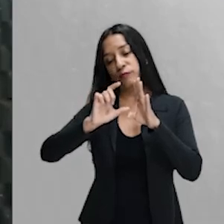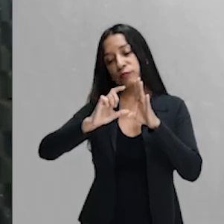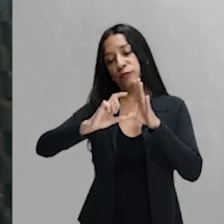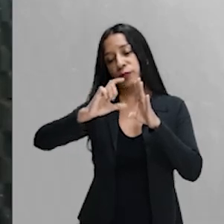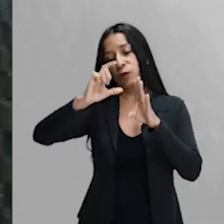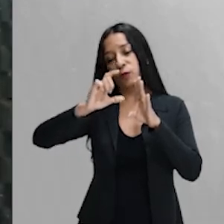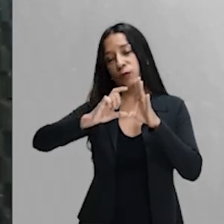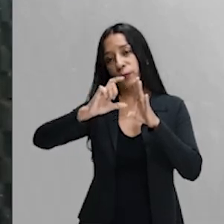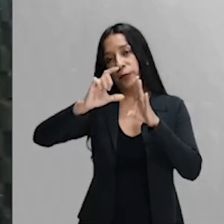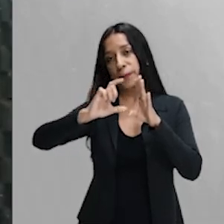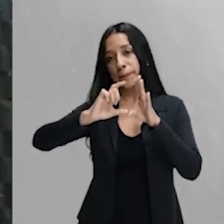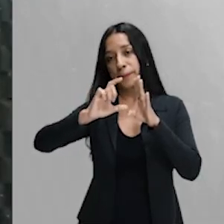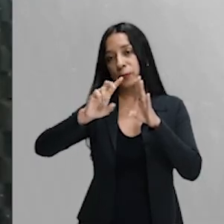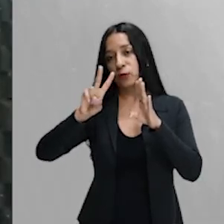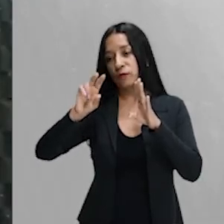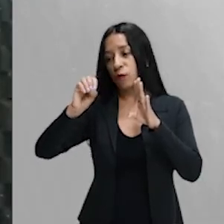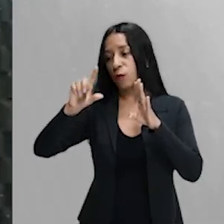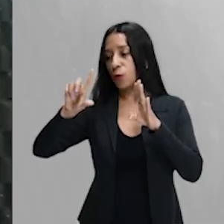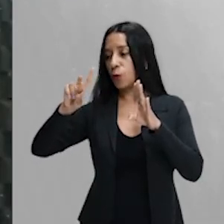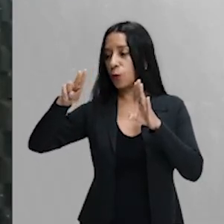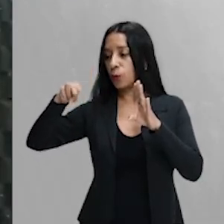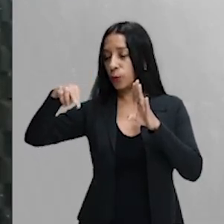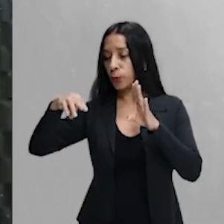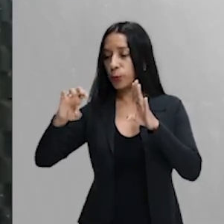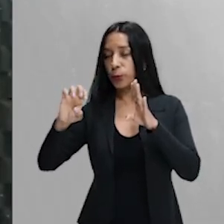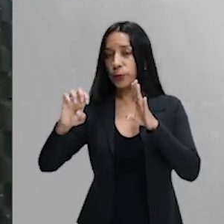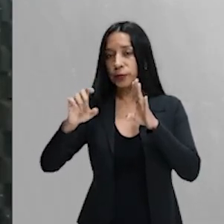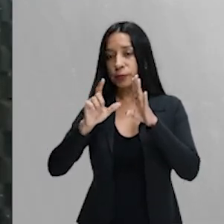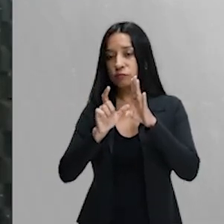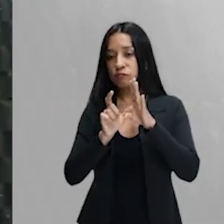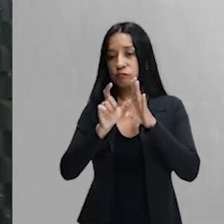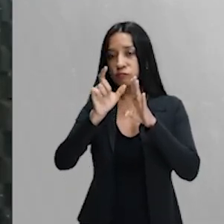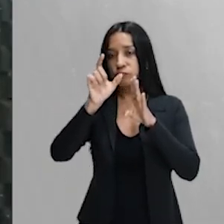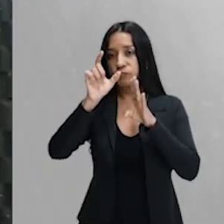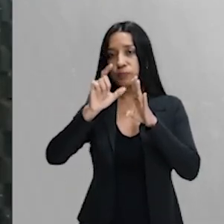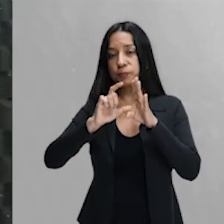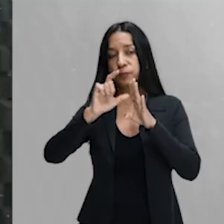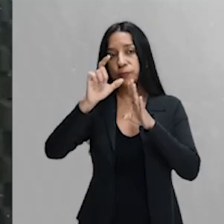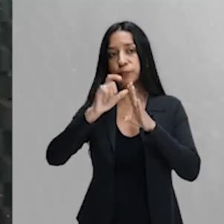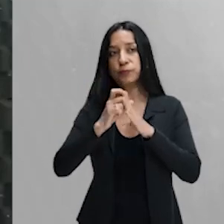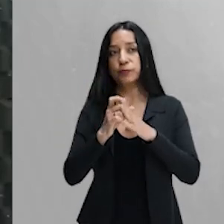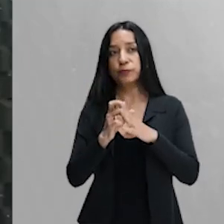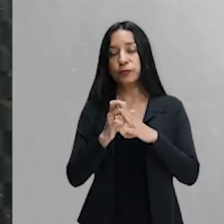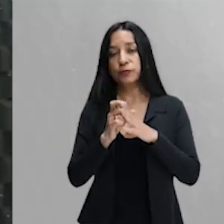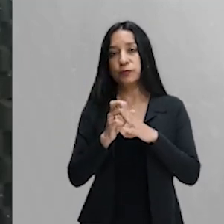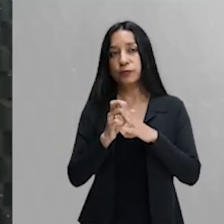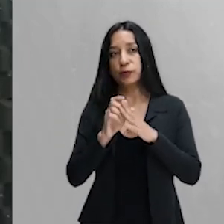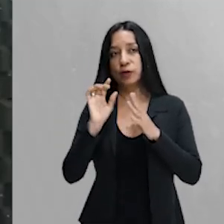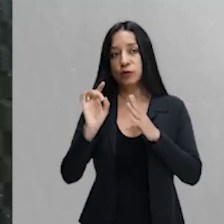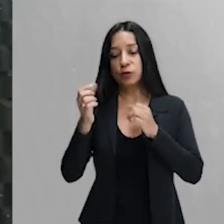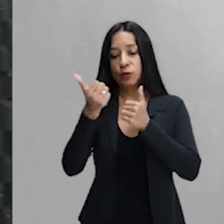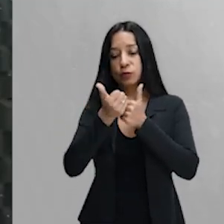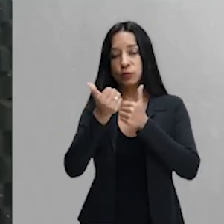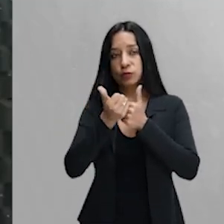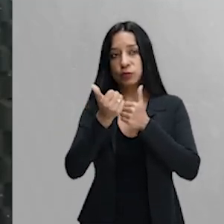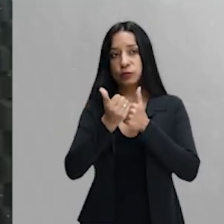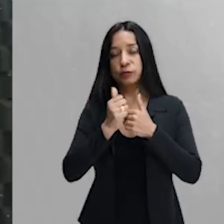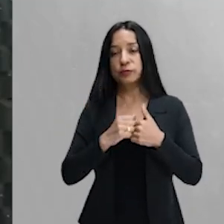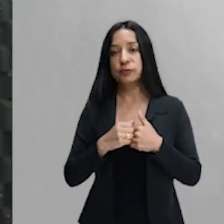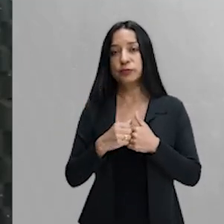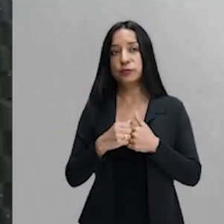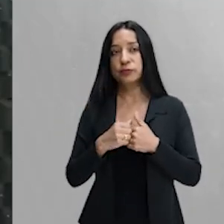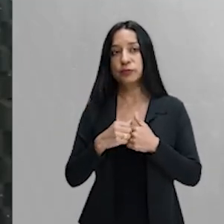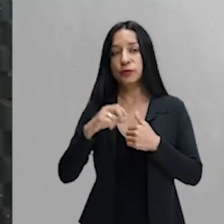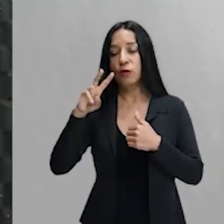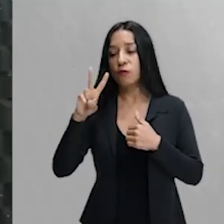da altura. É 1/3 da área da base multiplicado pela altura. Então, basta você substituir aqui, ó. Então, o volume vai ser